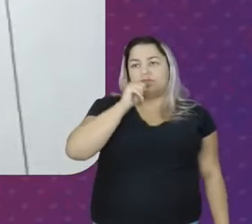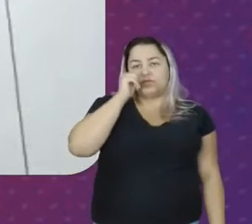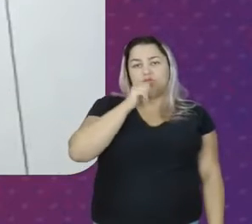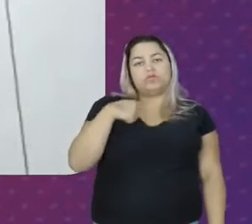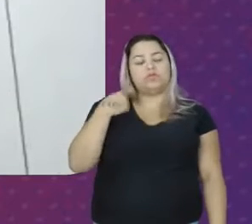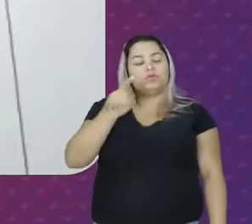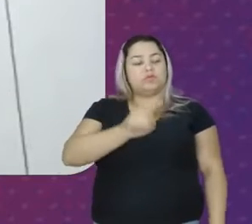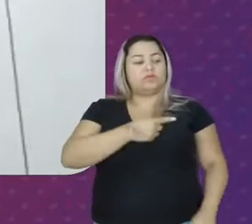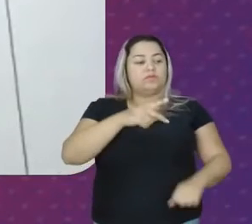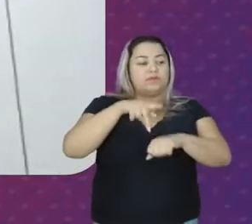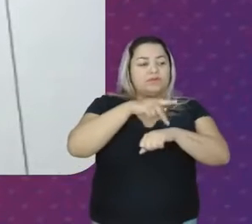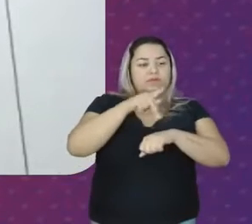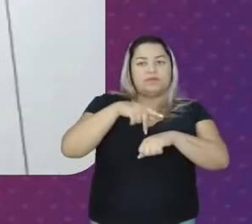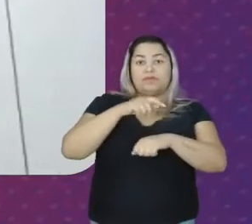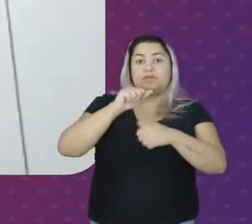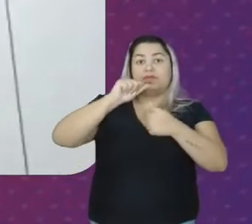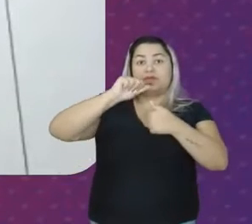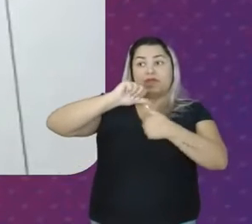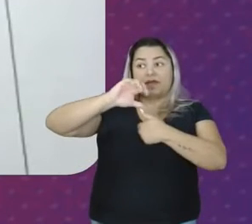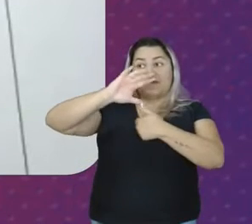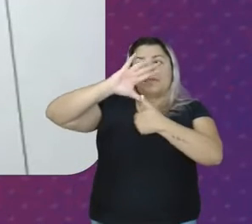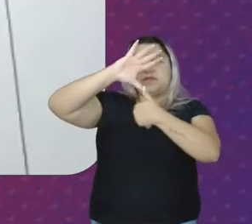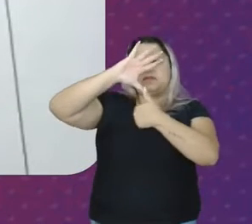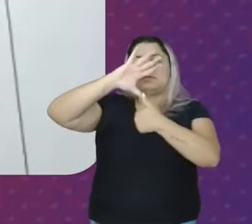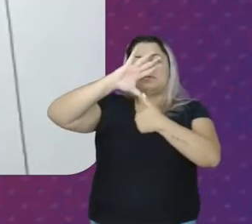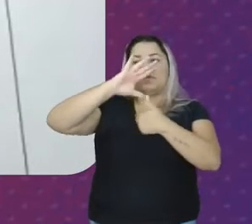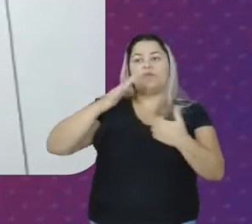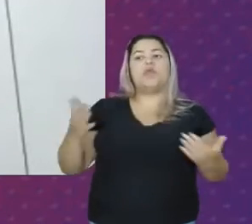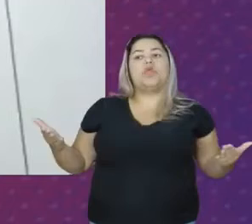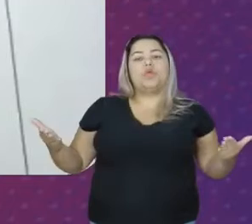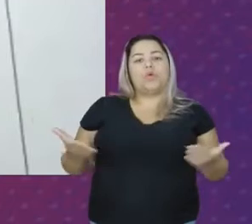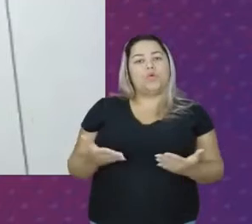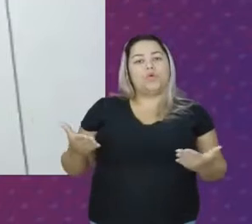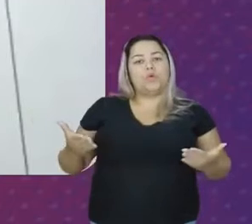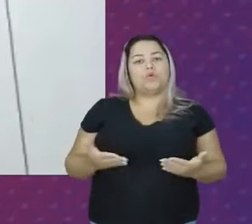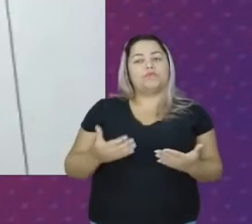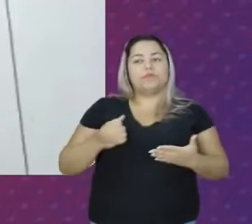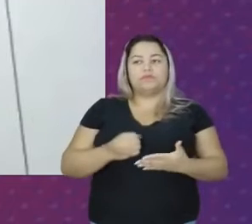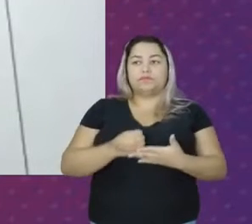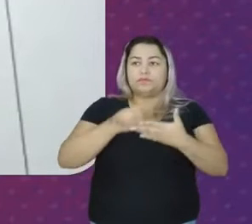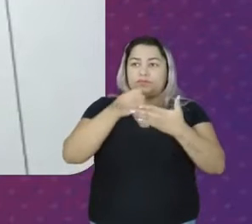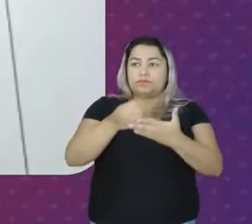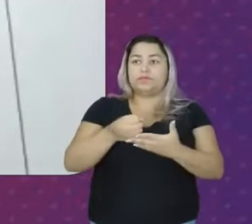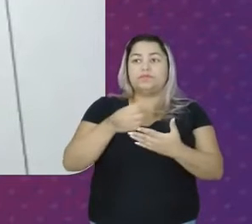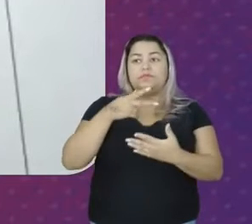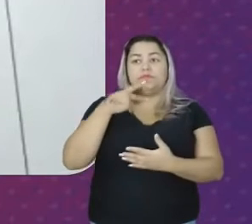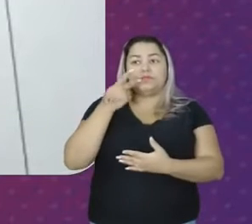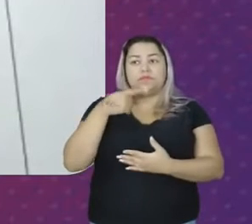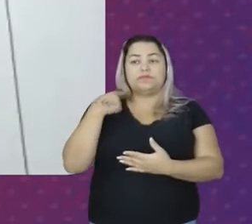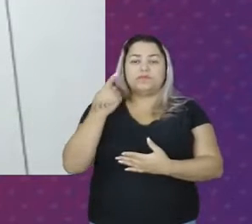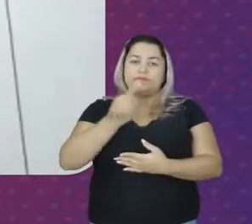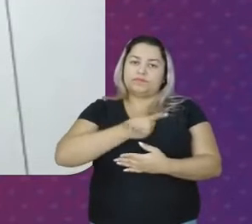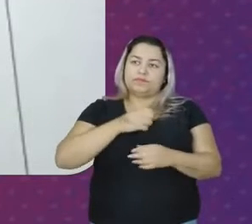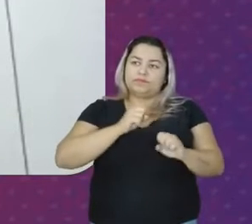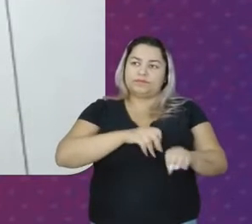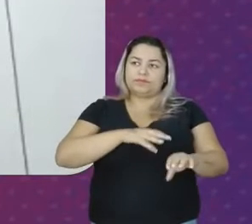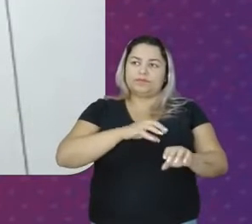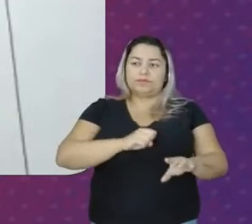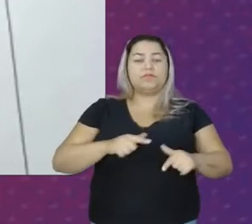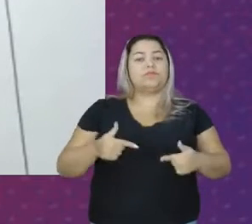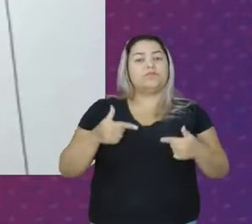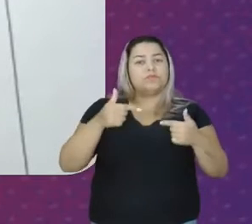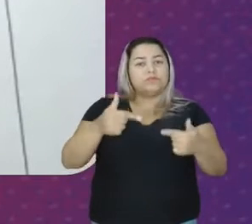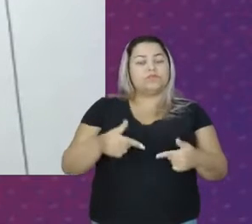nosso país, na América Latina. Então, hoje eu vim aqui para contribuir um pouco, né, na nossa aula sobre enfrentamento à